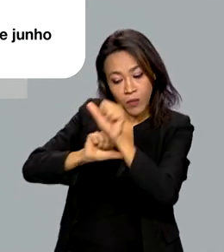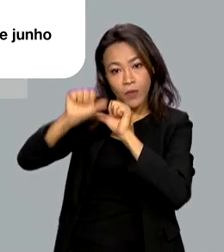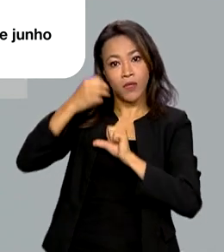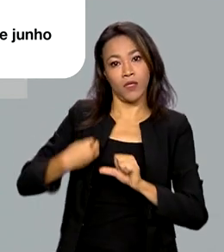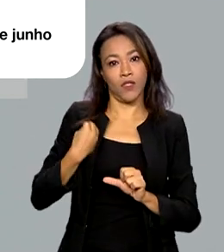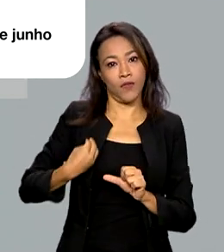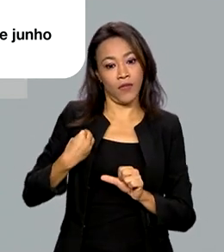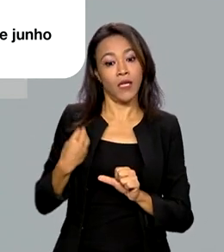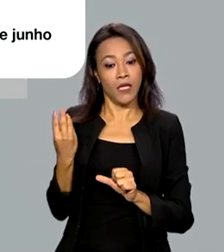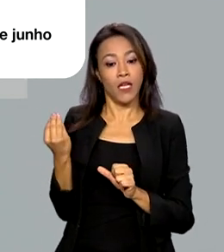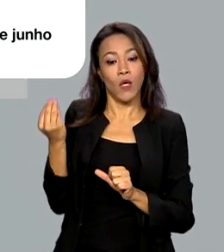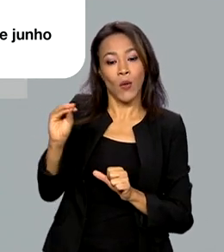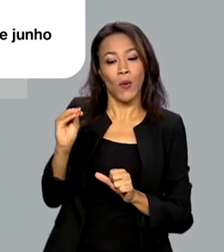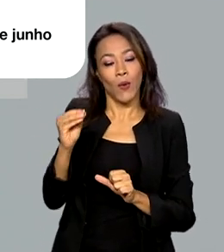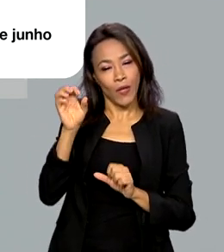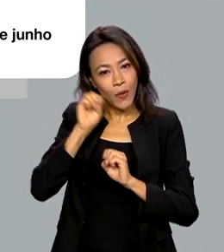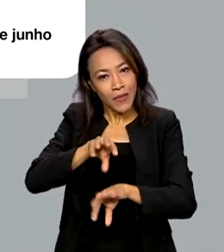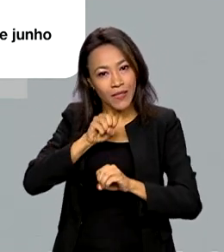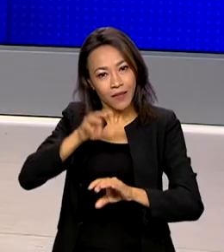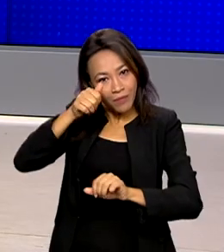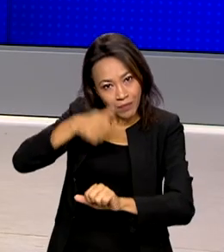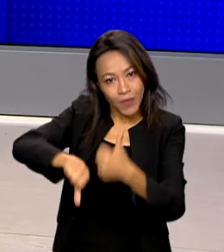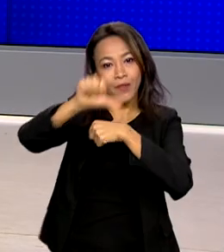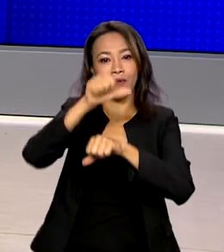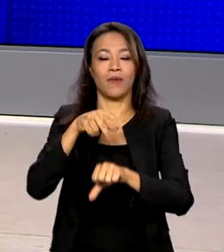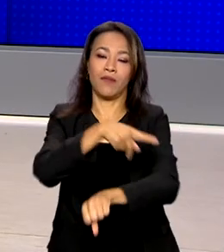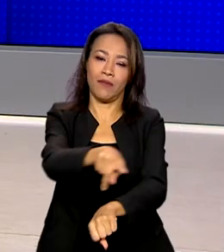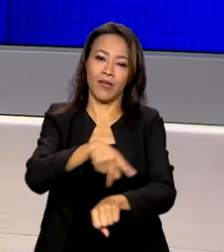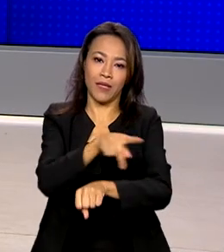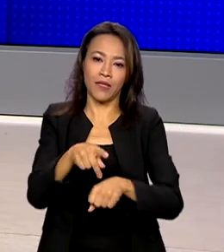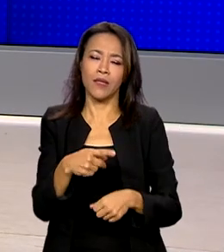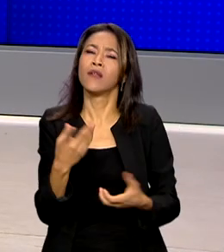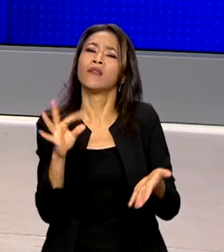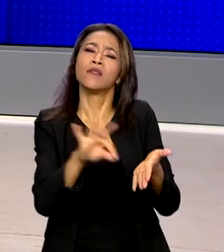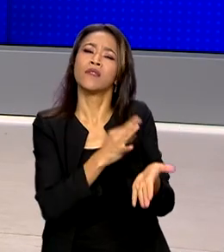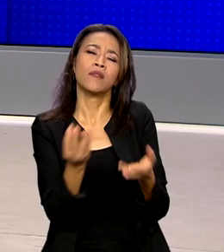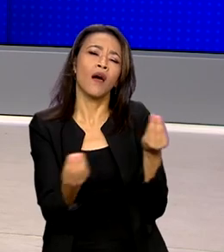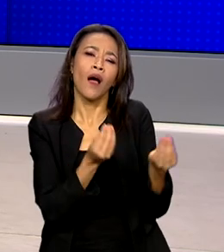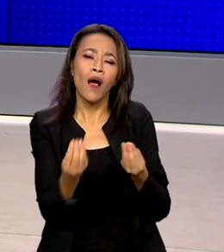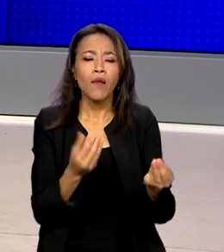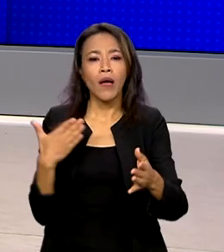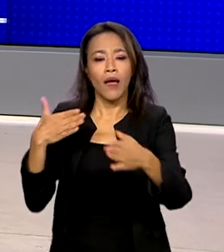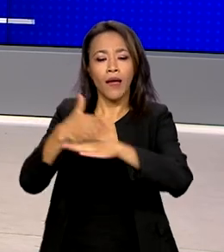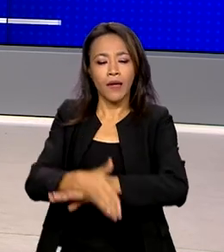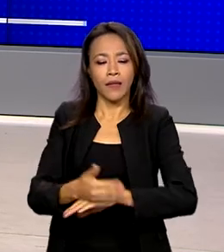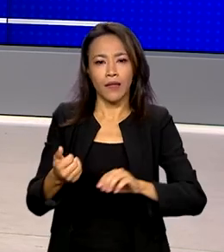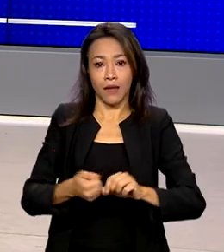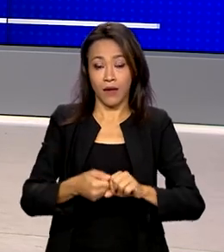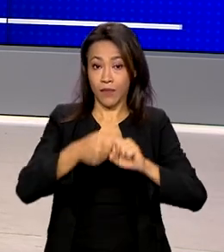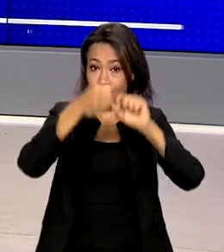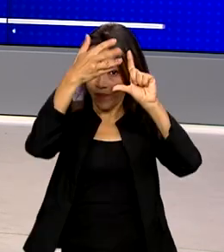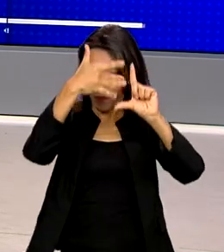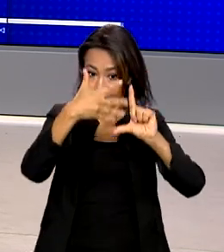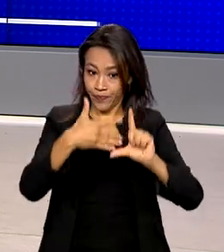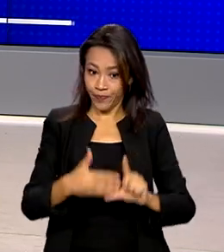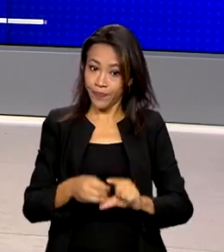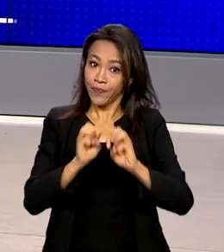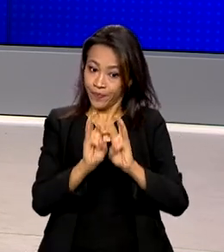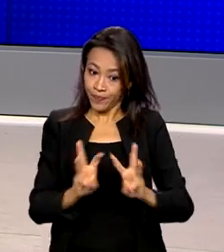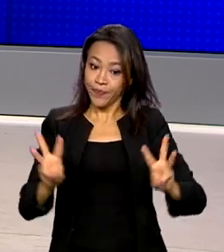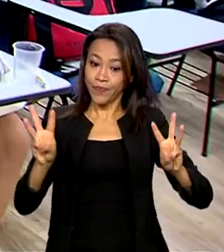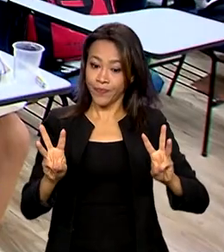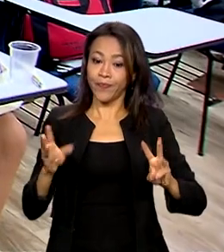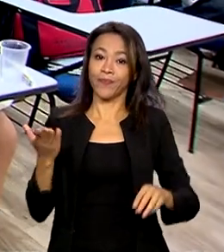dizendo que a educação transforma o país para fazer a inscrição basta acessar a página do Ministério da Educação na